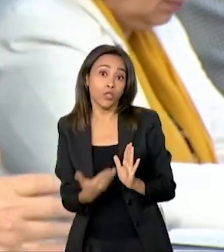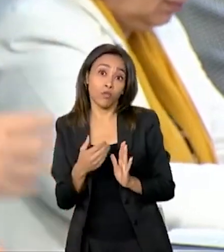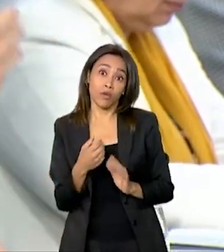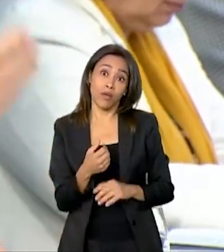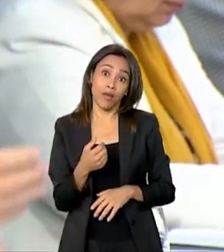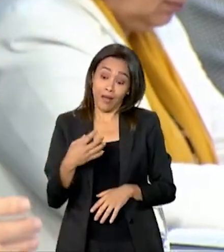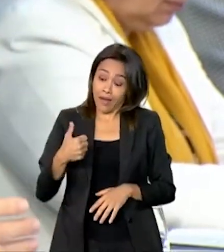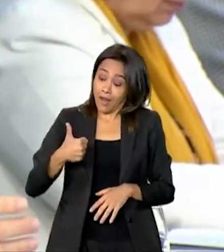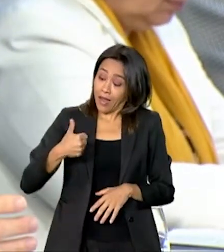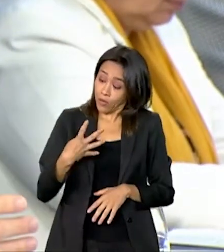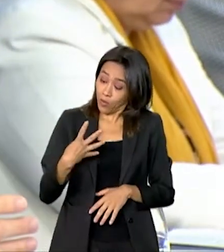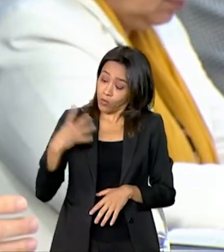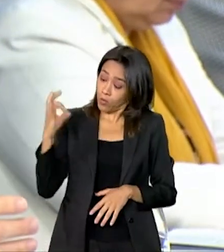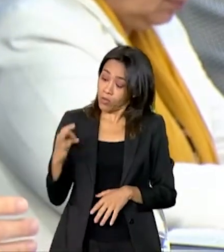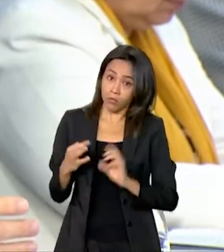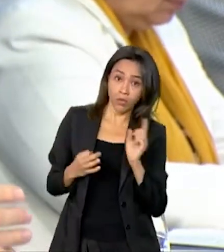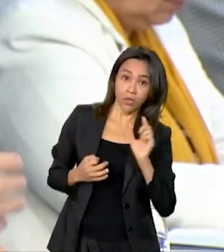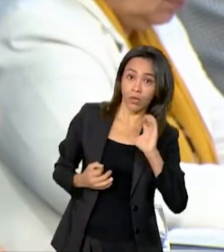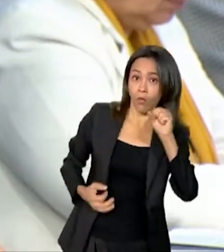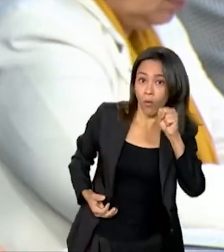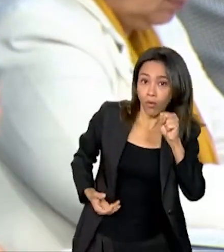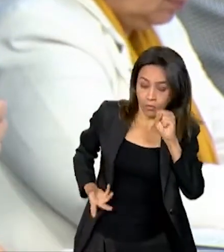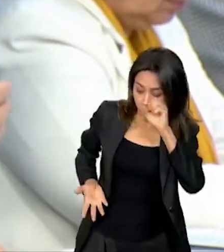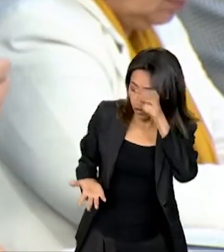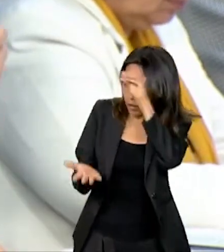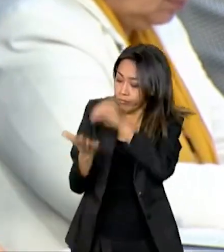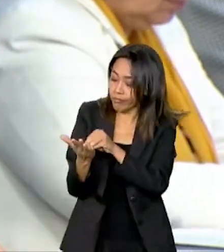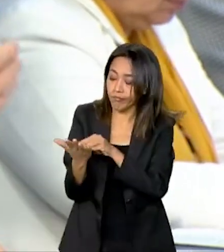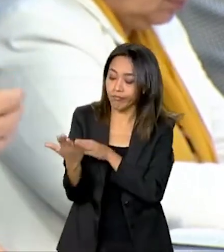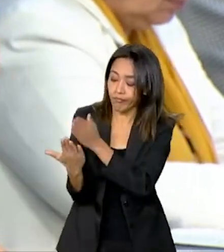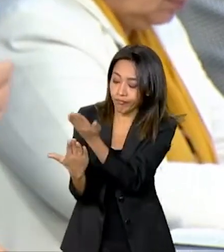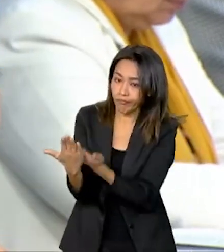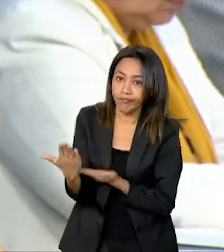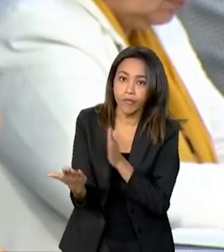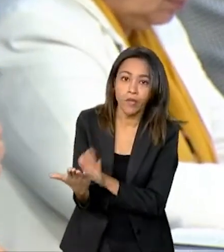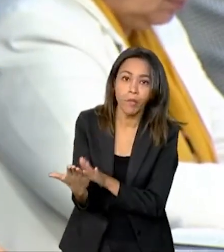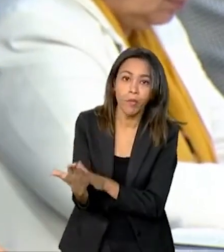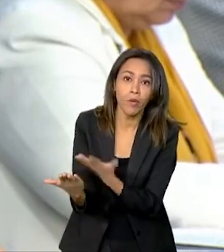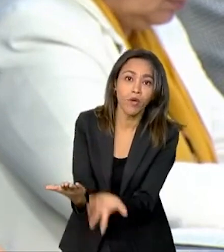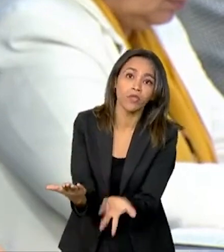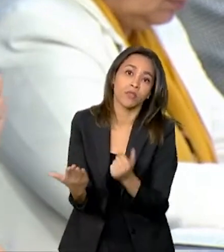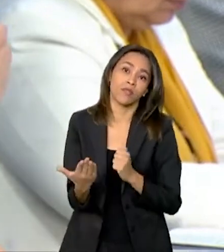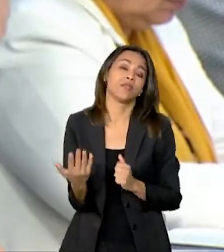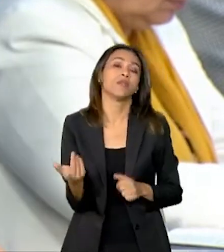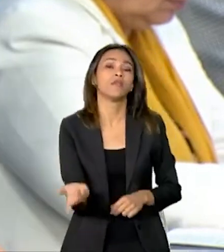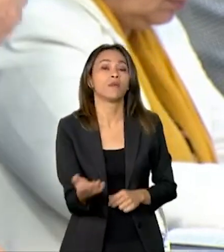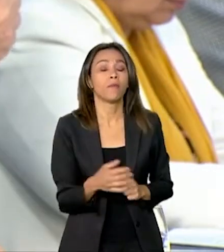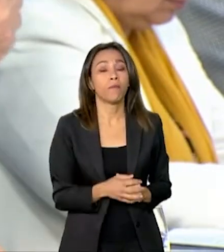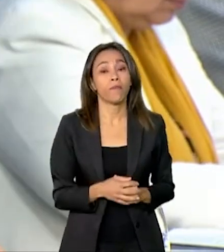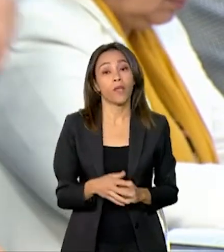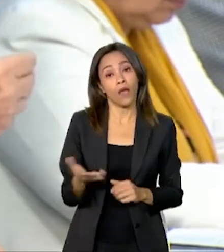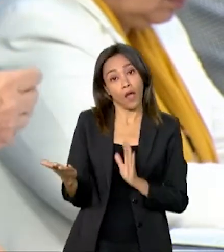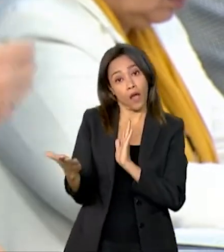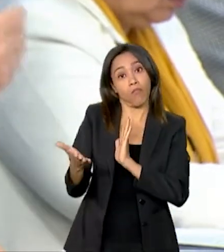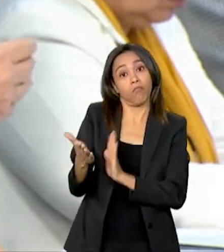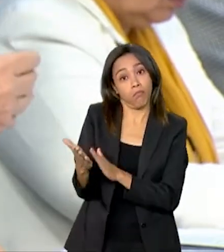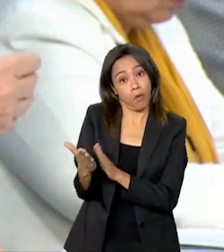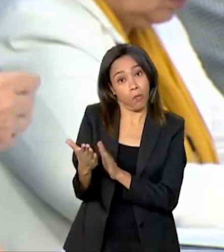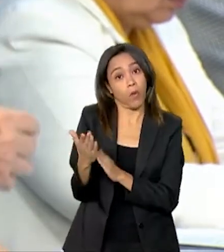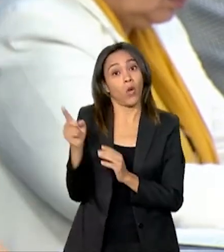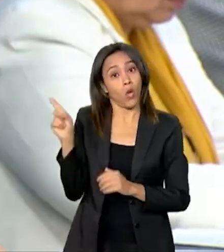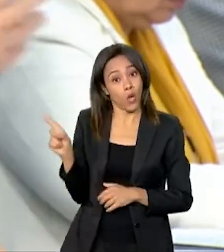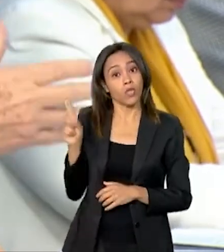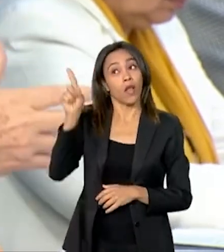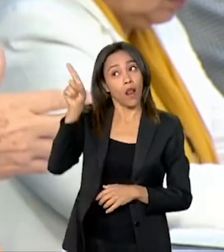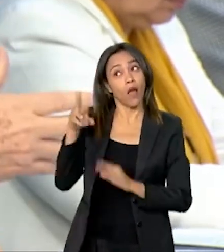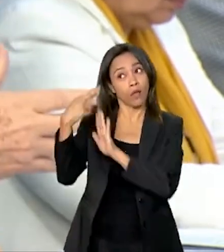está agora, porque os municípios assim entenderam. Então nós gostaríamos que o governo pudesse atuar mais firmemente, porque a proposta do relator no